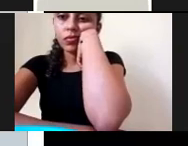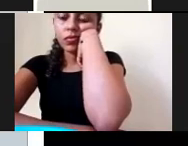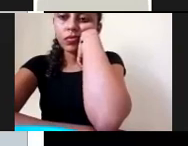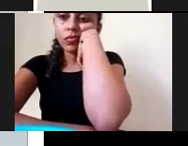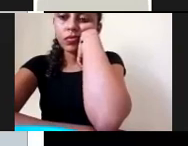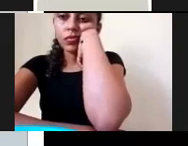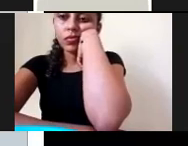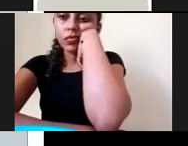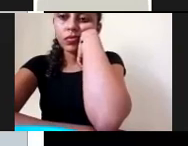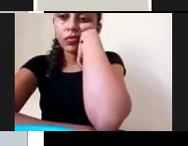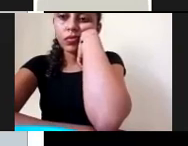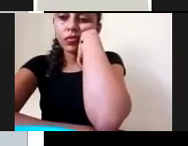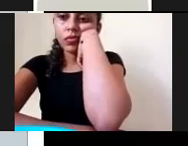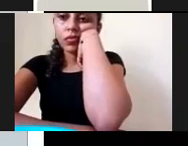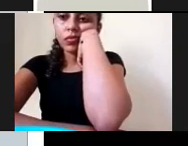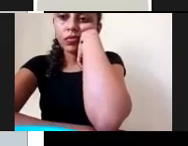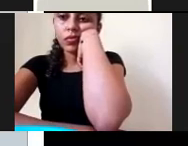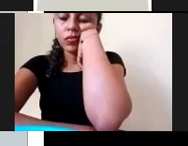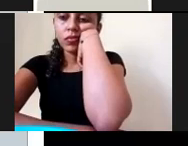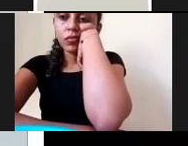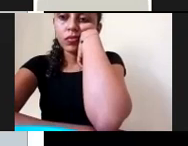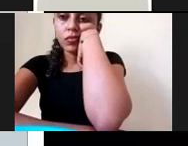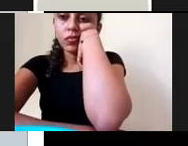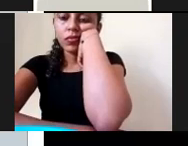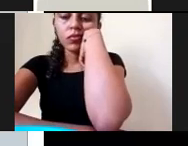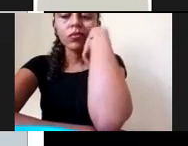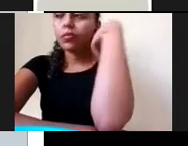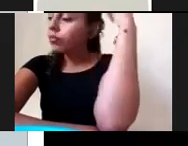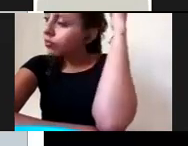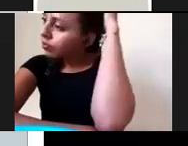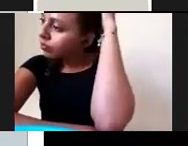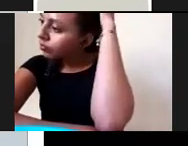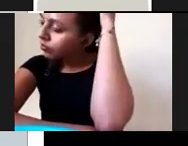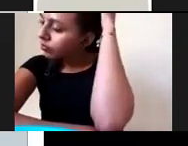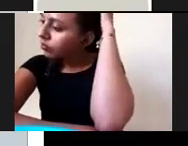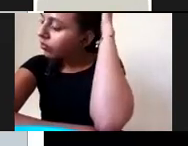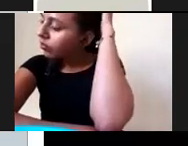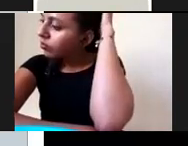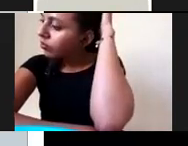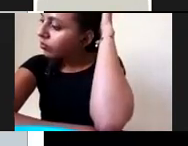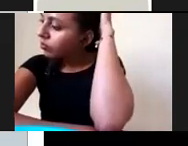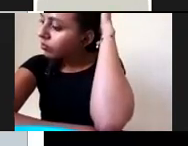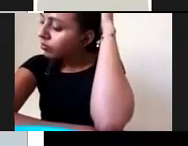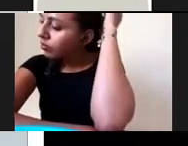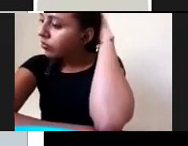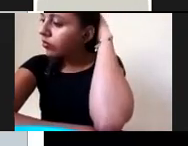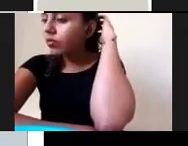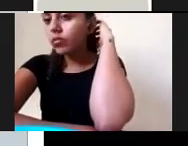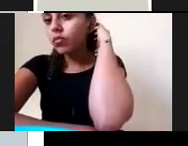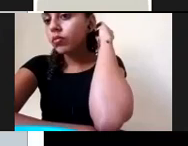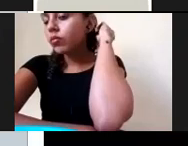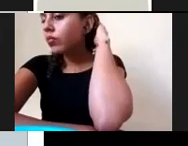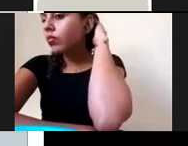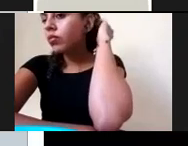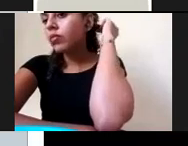a mastigação, elas influenciam muito. Tem gente que às vezes não se alimenta bem e não se alimentam direito